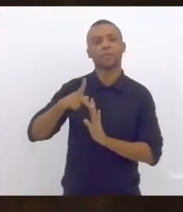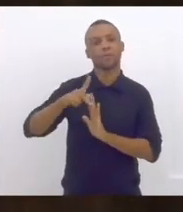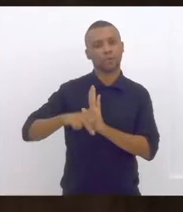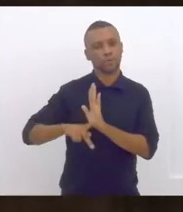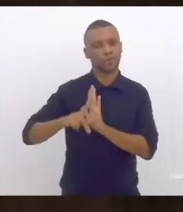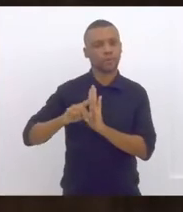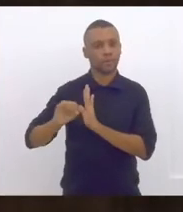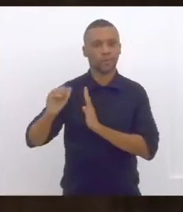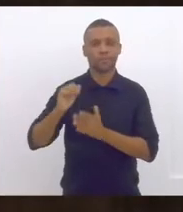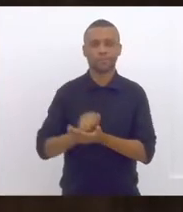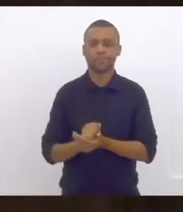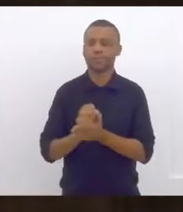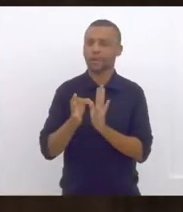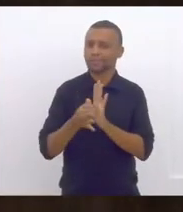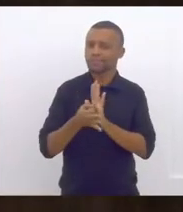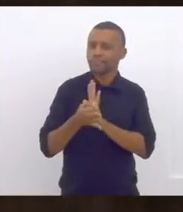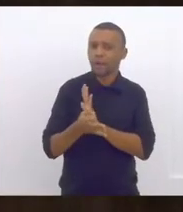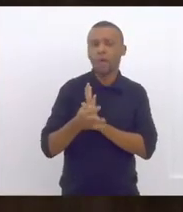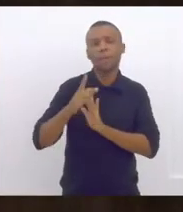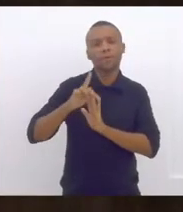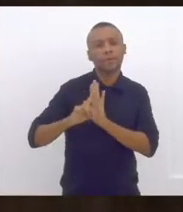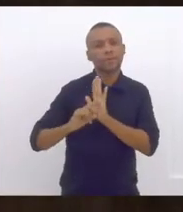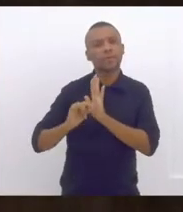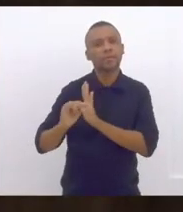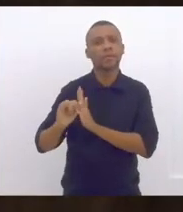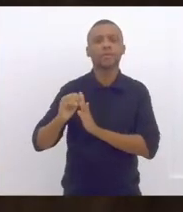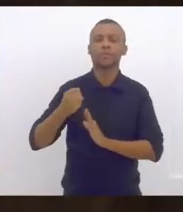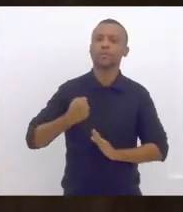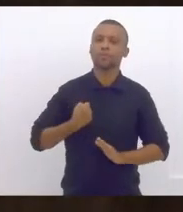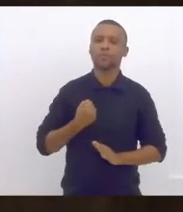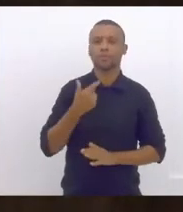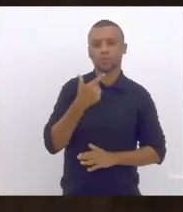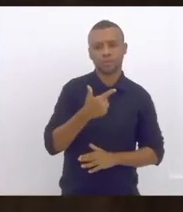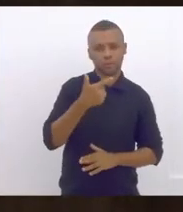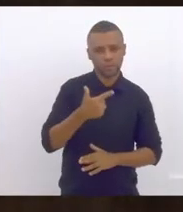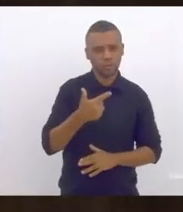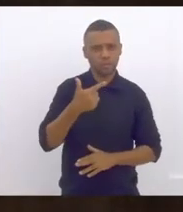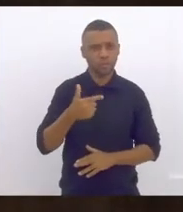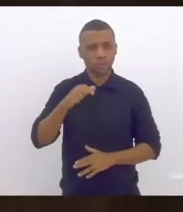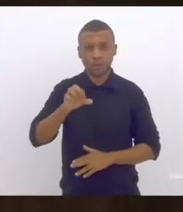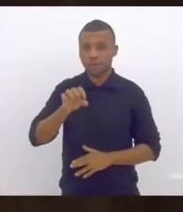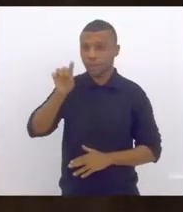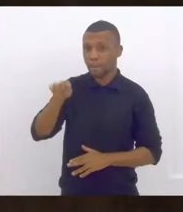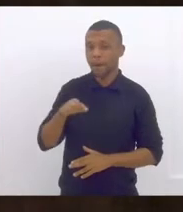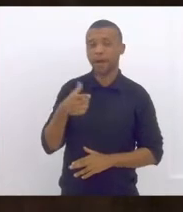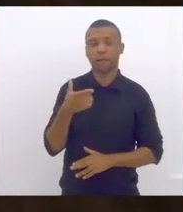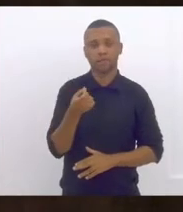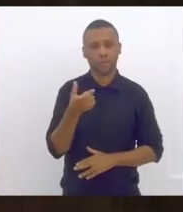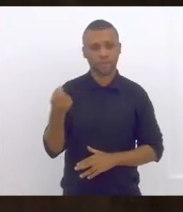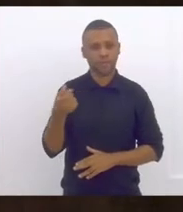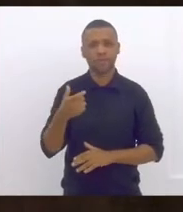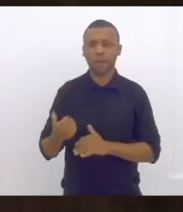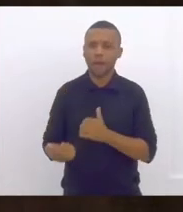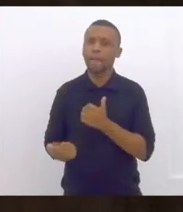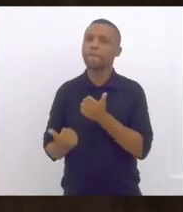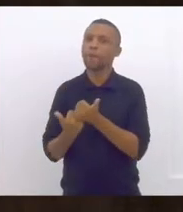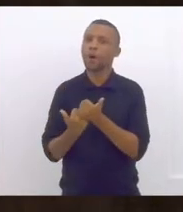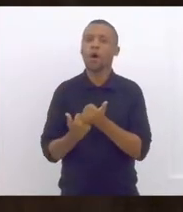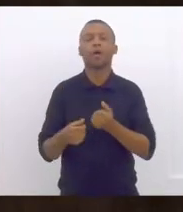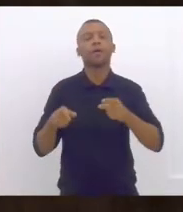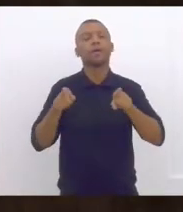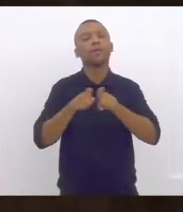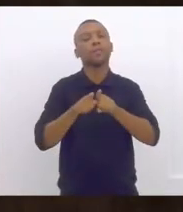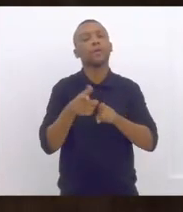meu parecer ao projeto de lei 2229 de 2020 é favorável. E